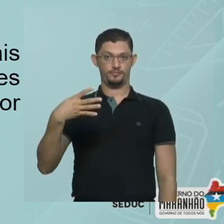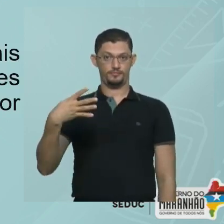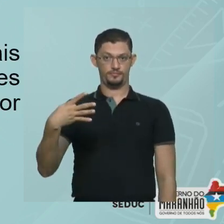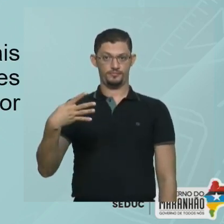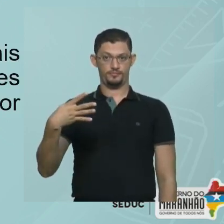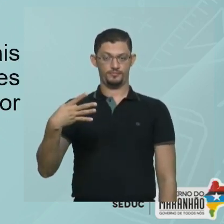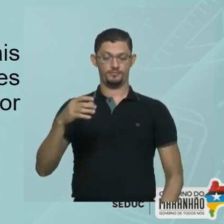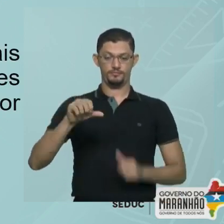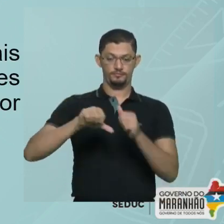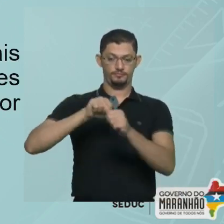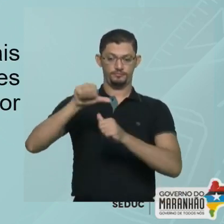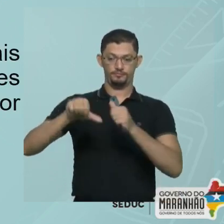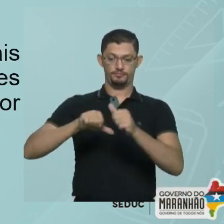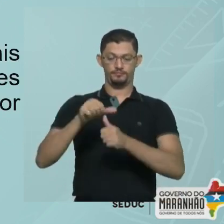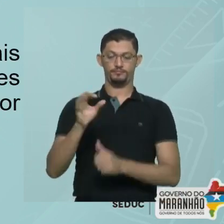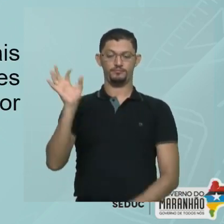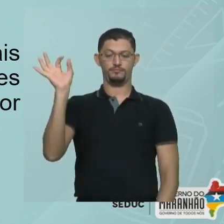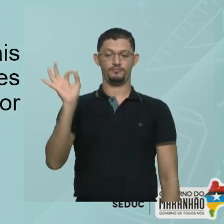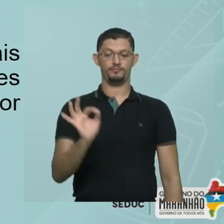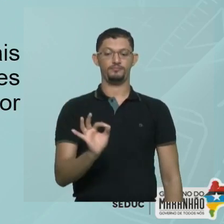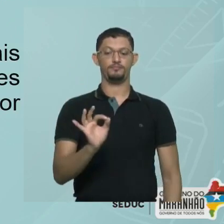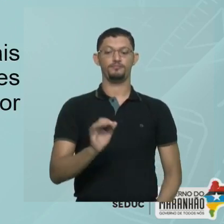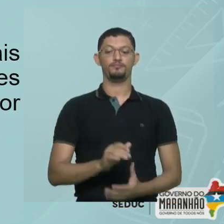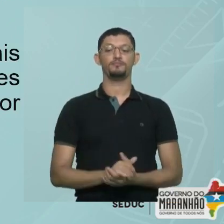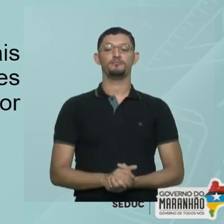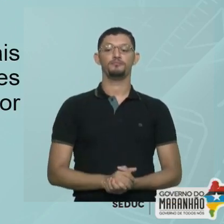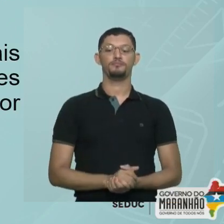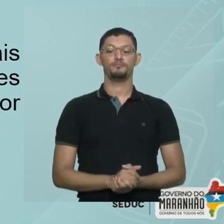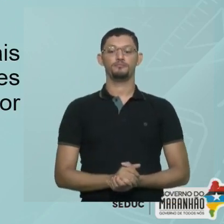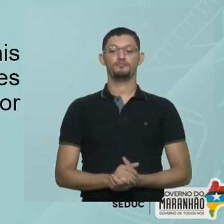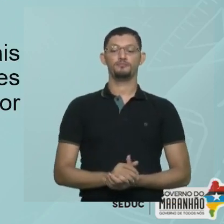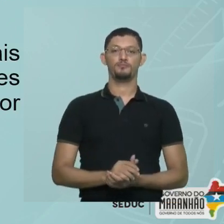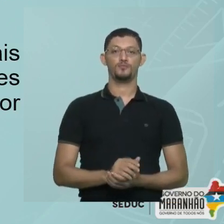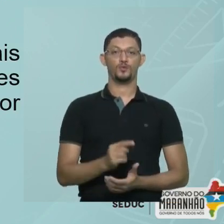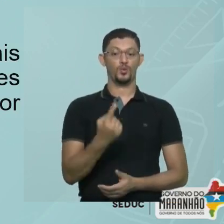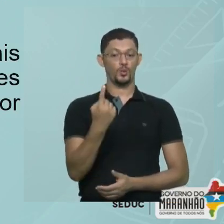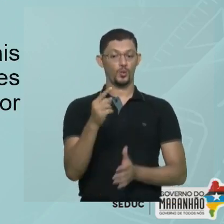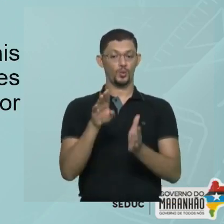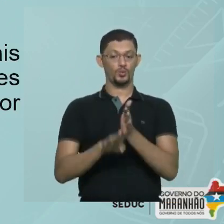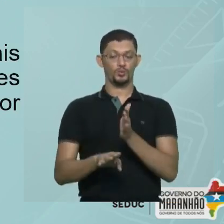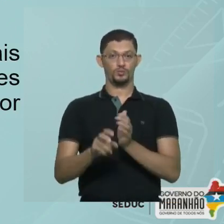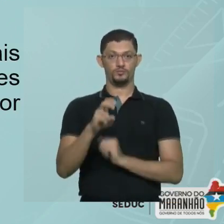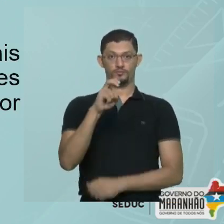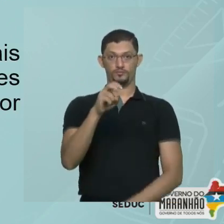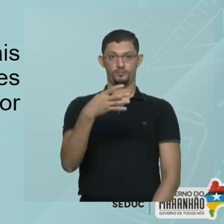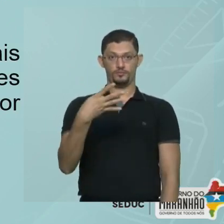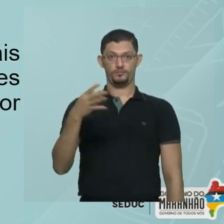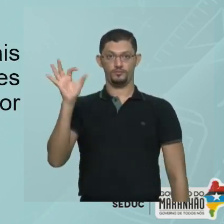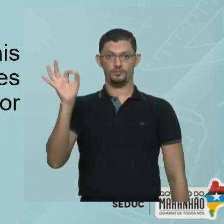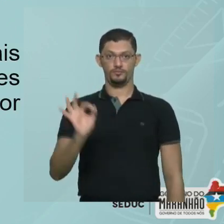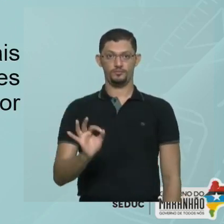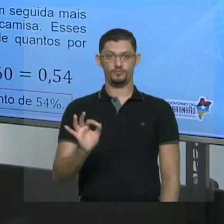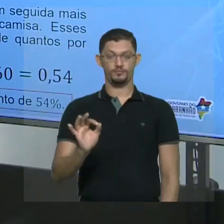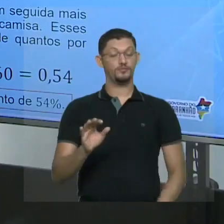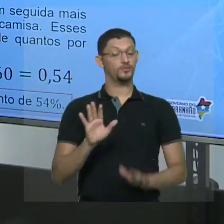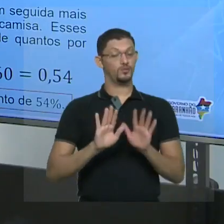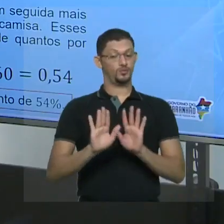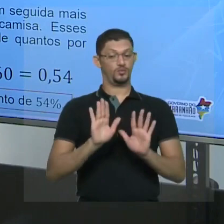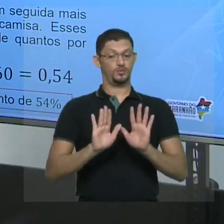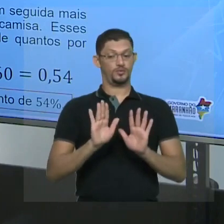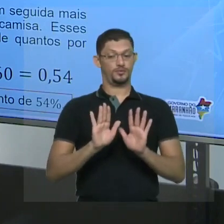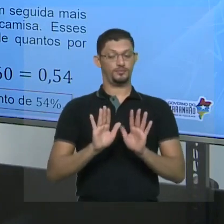0,54. Transformando para porcentagem, a gente vai ter um único desconto de 54%. Então,